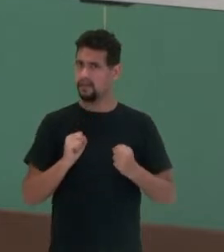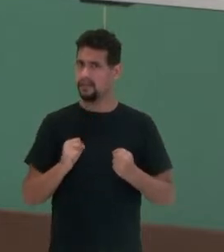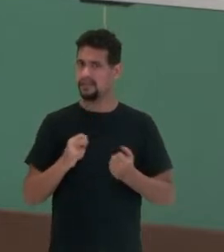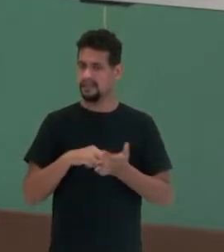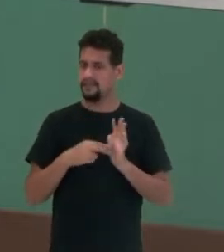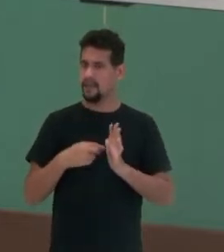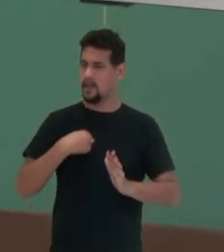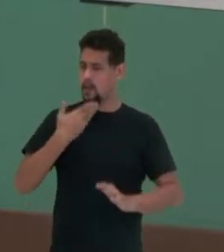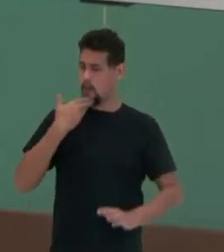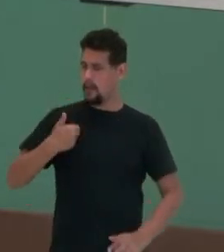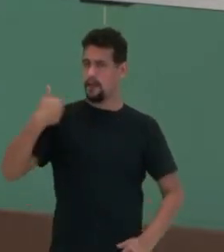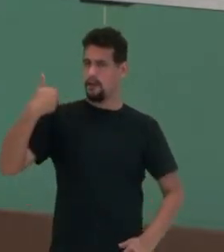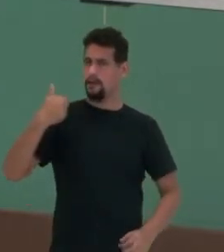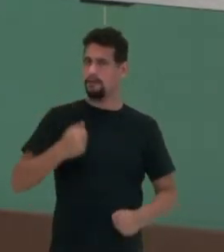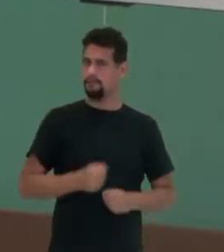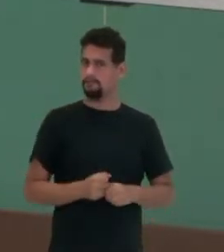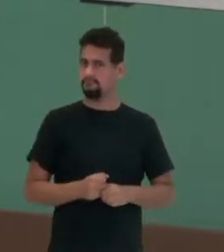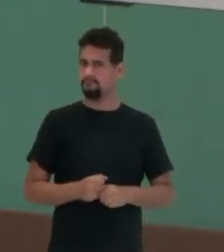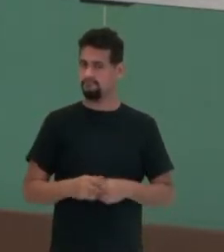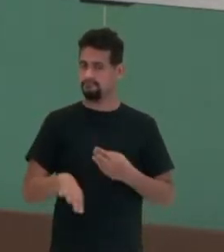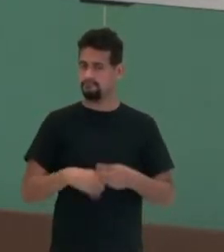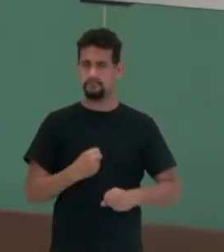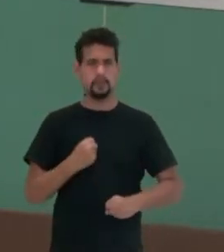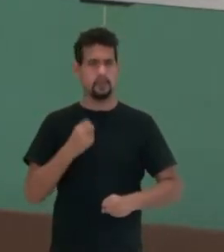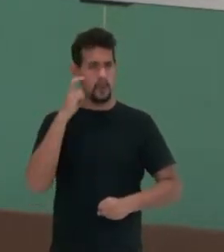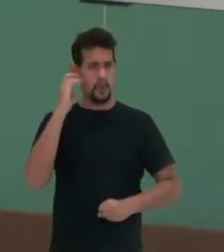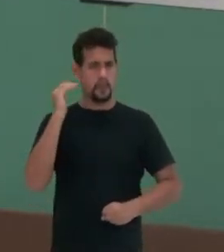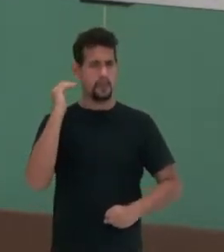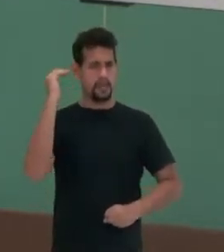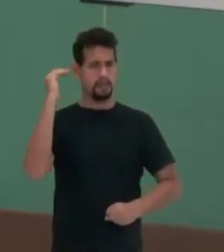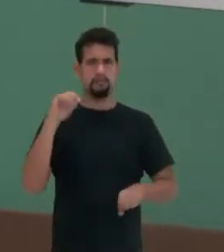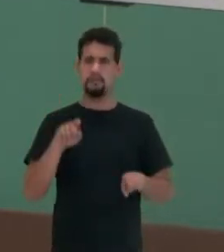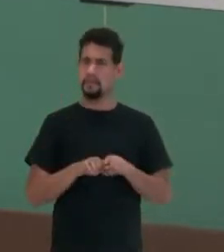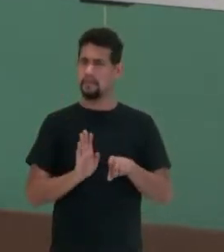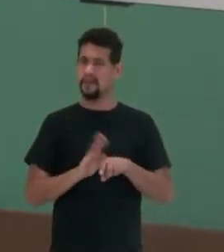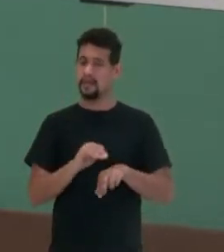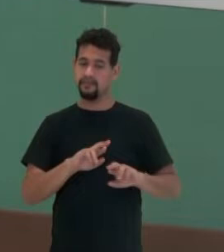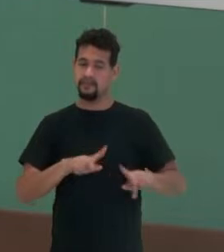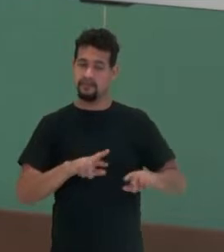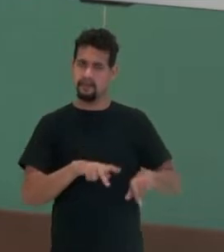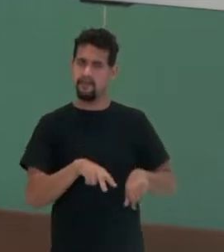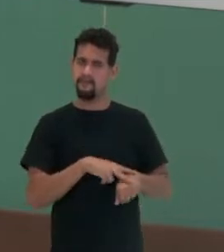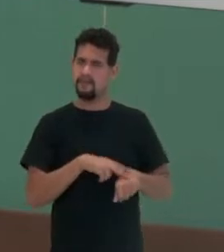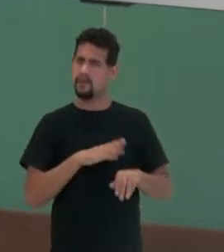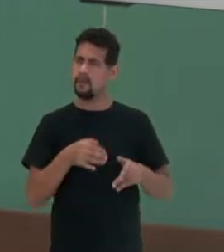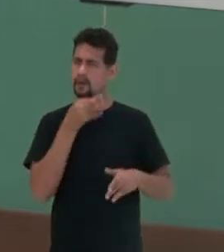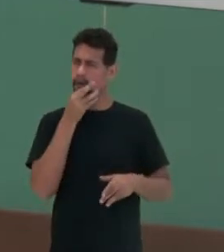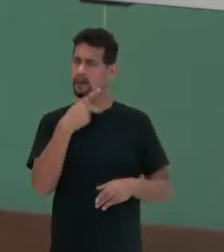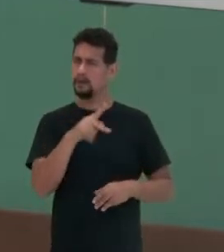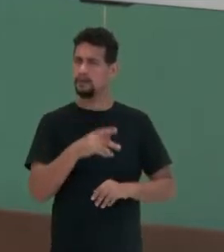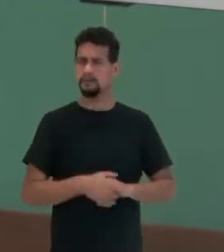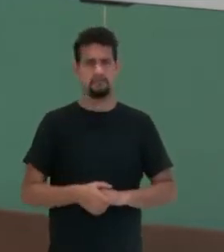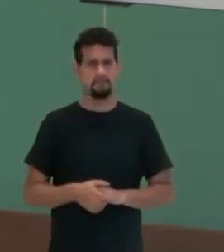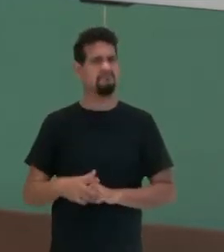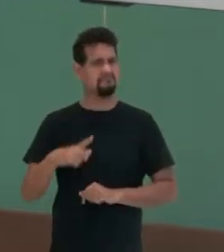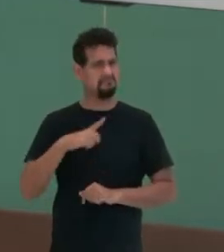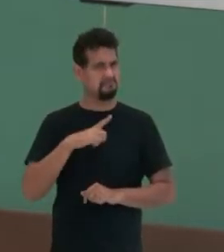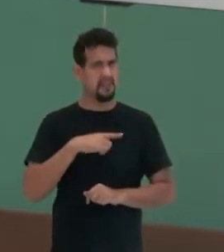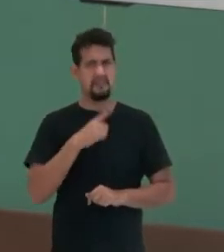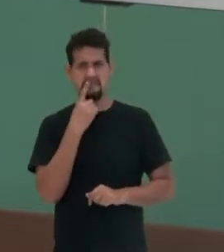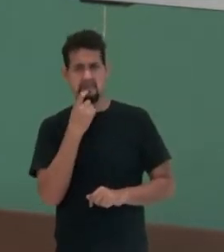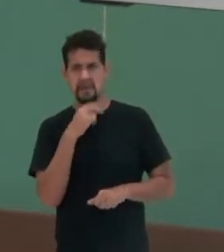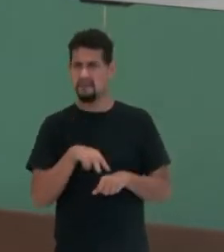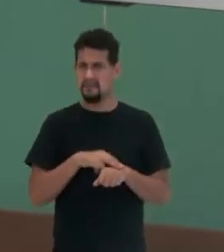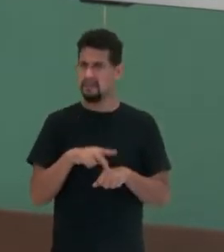sou melhor, mais graduado do que o atleta que está usando um kimono verde, por exemplo? O que vocês acham? Existe isso, vermelho,